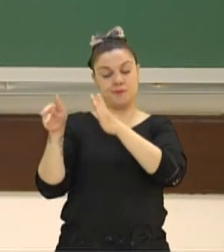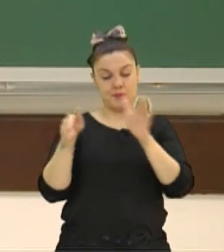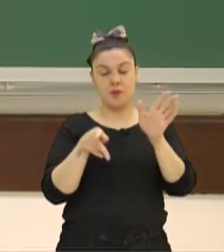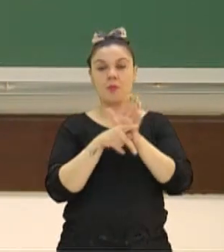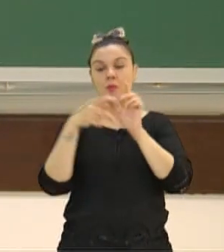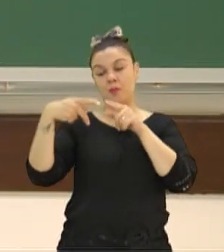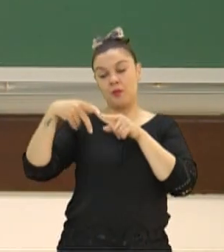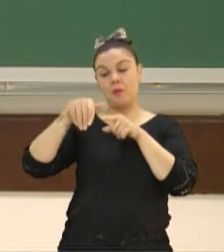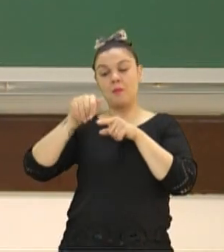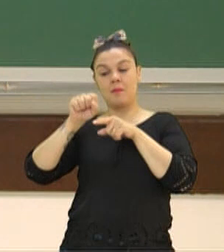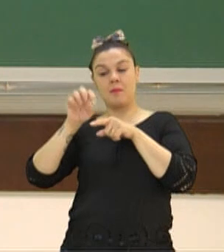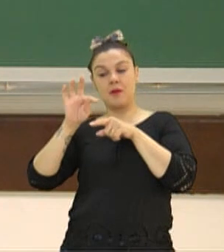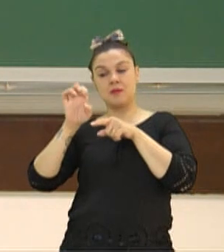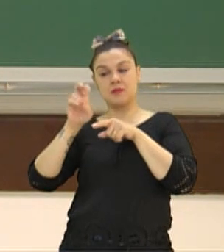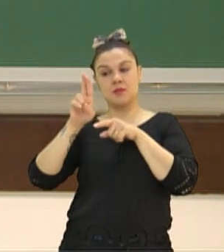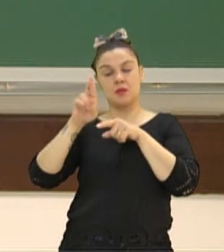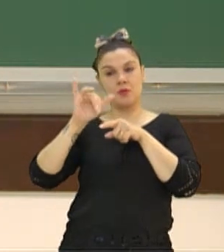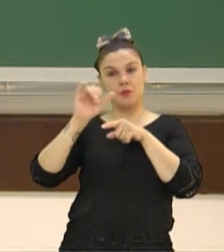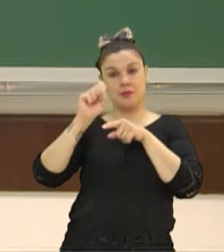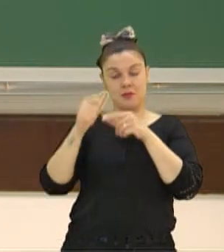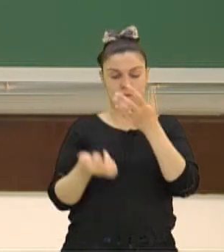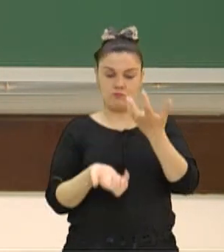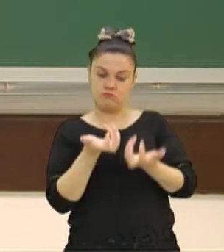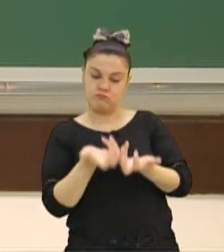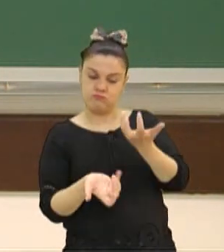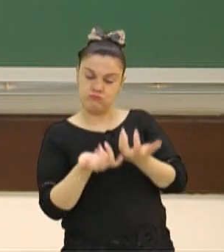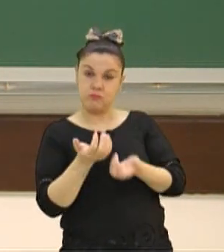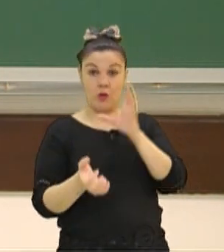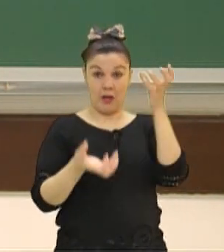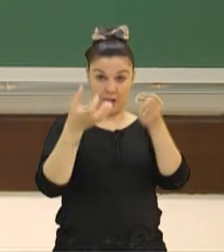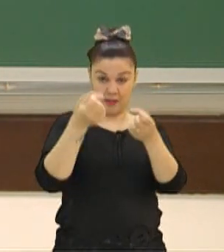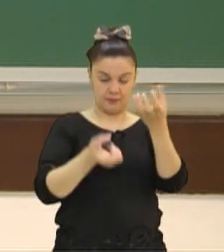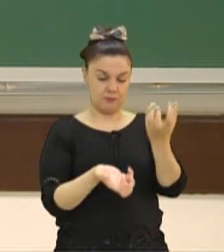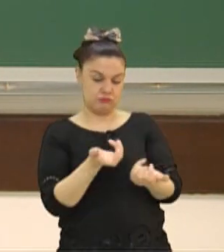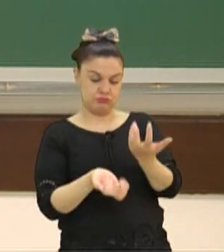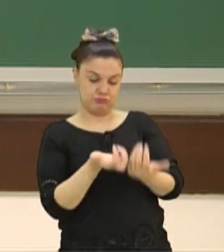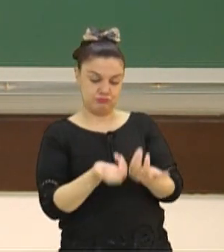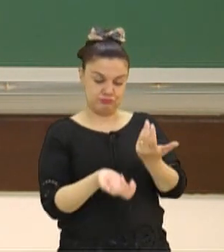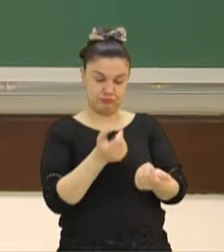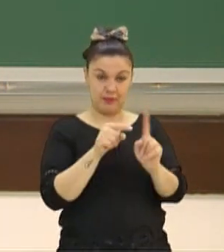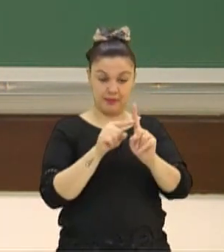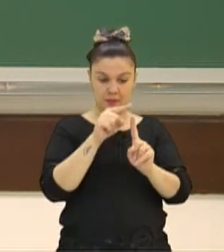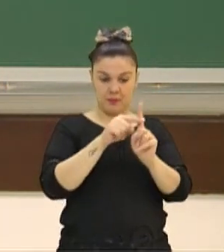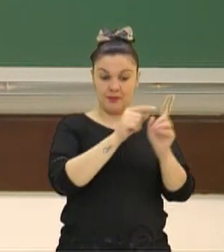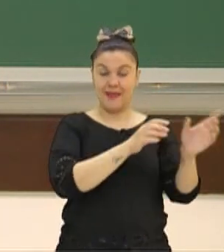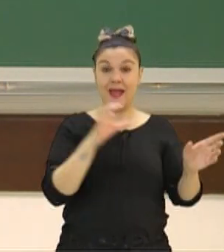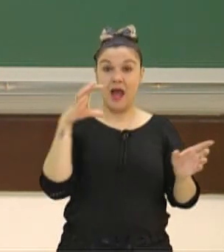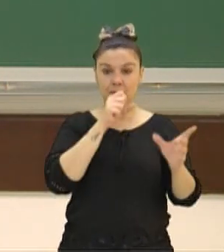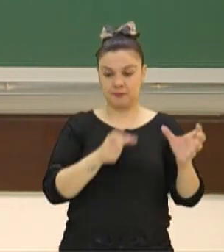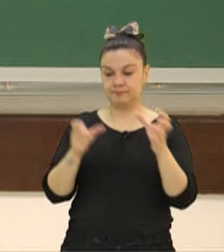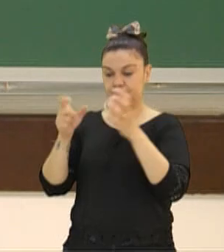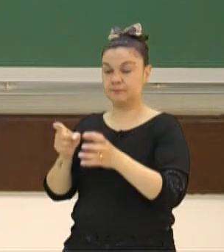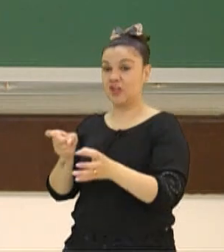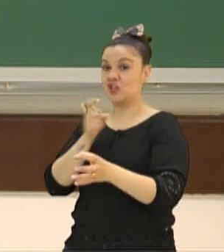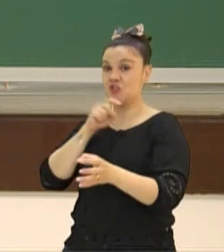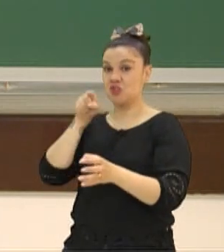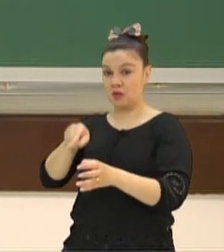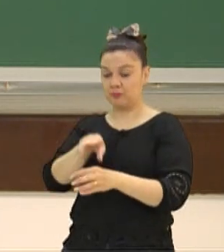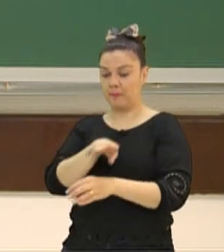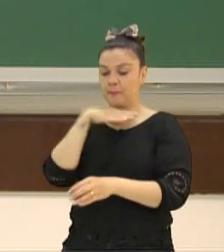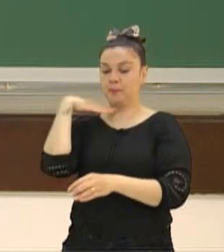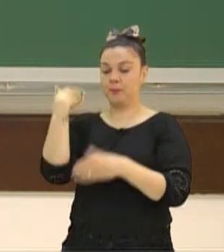de pasteurizar o leite. Você vai esquentar ele até uma determinada temperatura e vai resfriar ele para que você mate